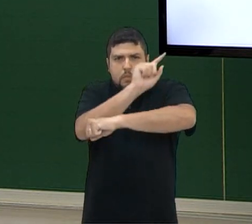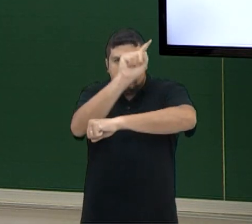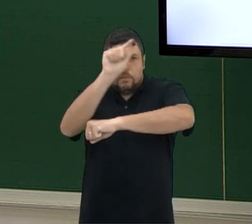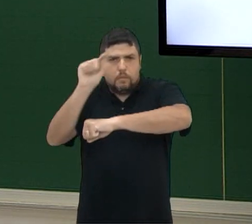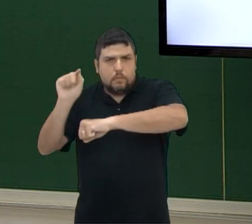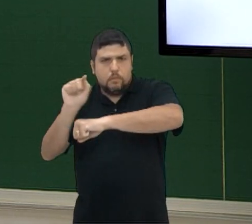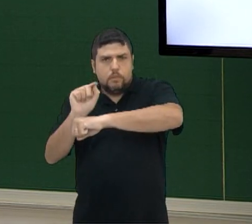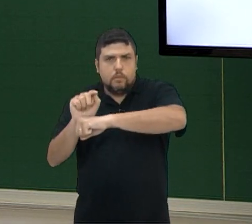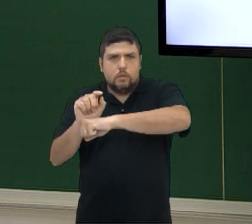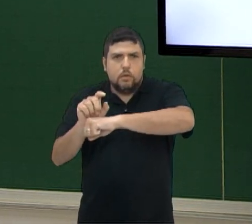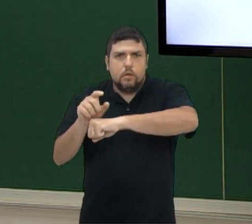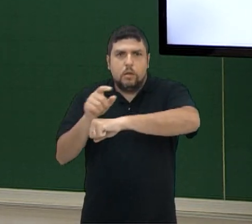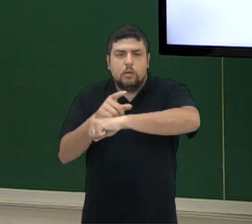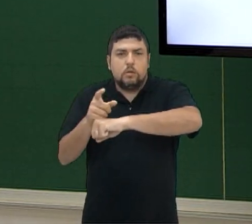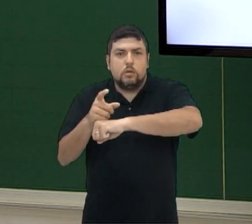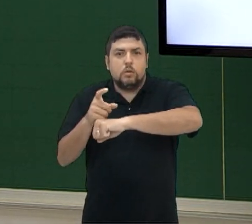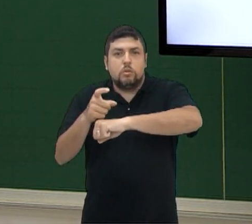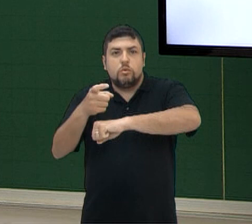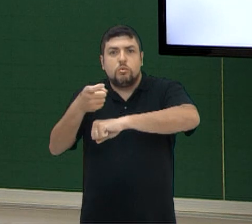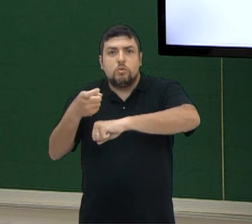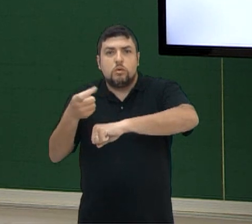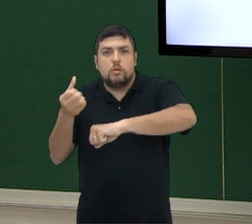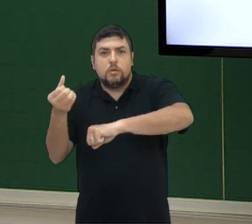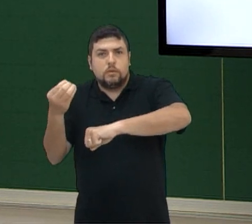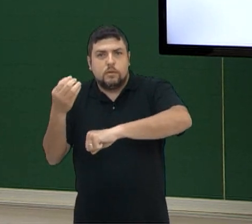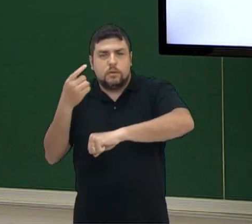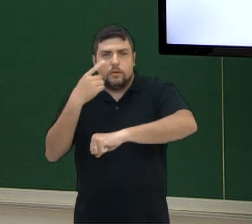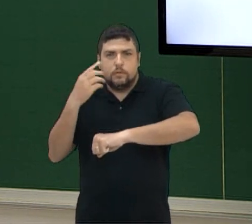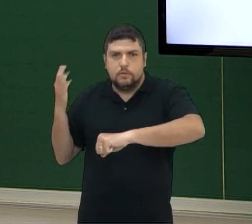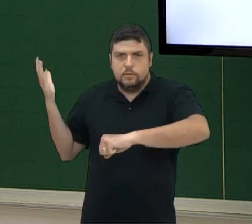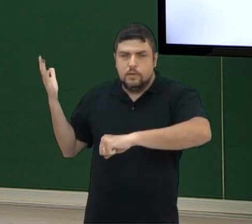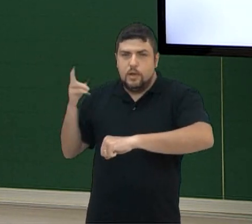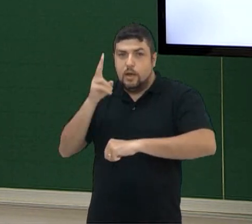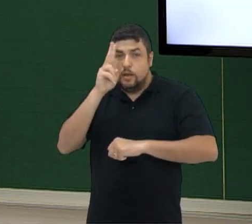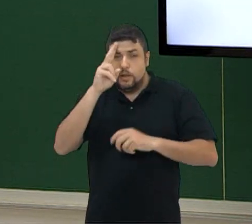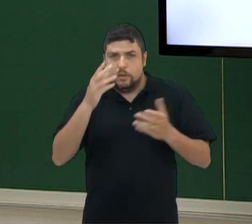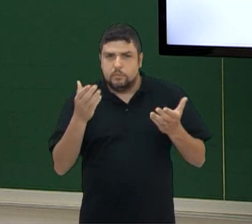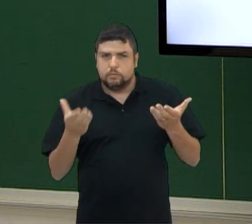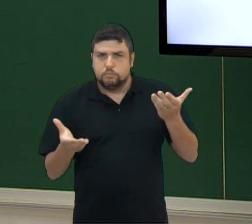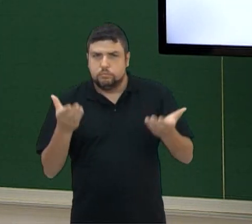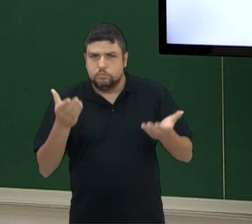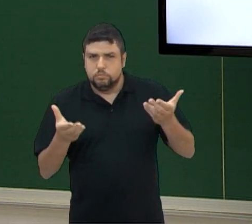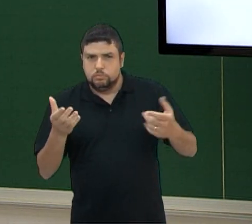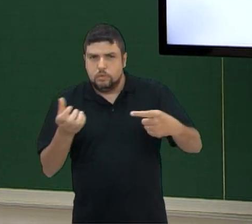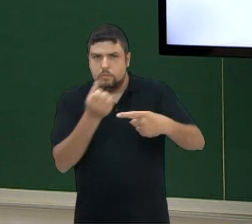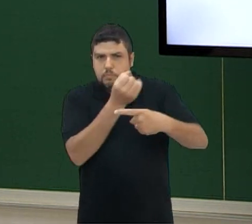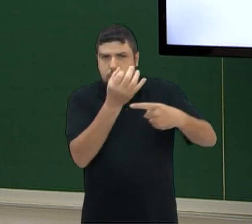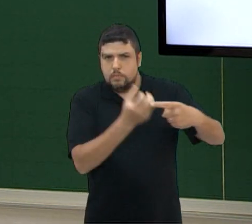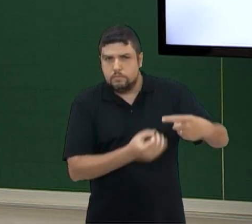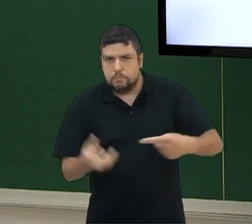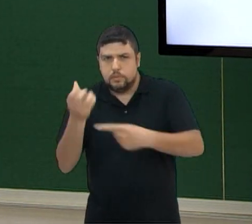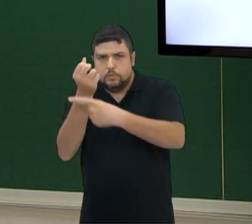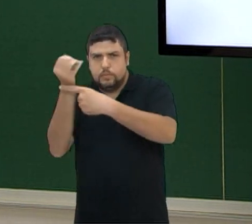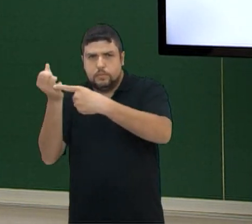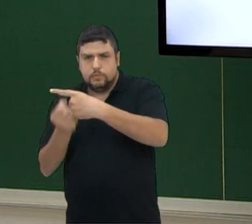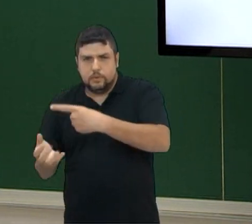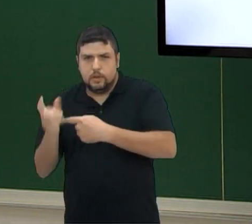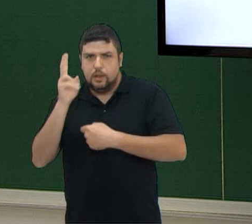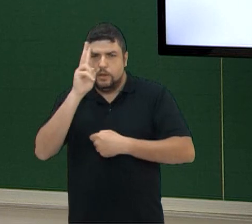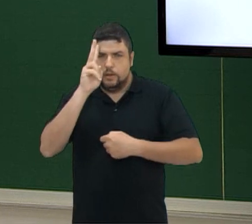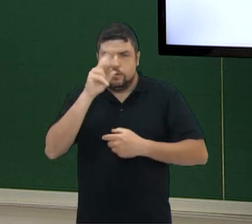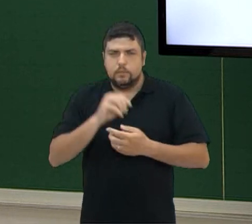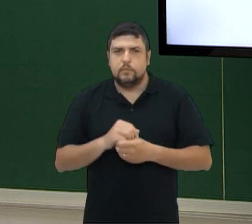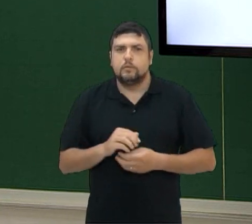60 centímetros. Então, eu montei a proporção. Lembra que eu falei que é importante montar a proporção sempre da mesma forma? Então,